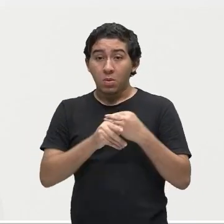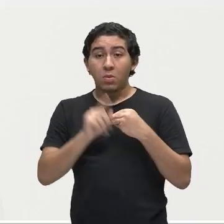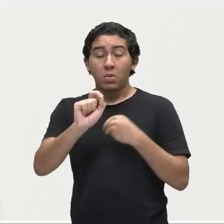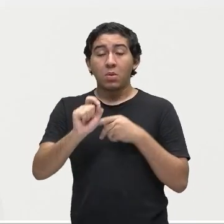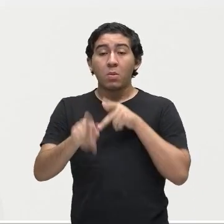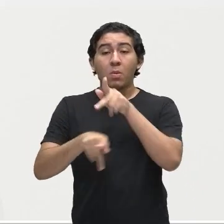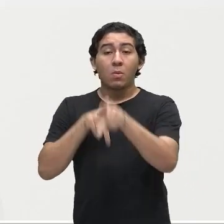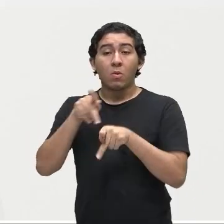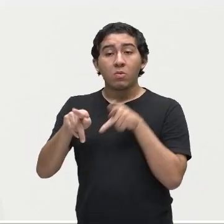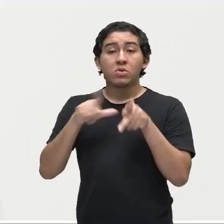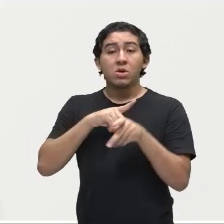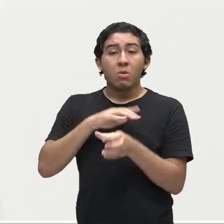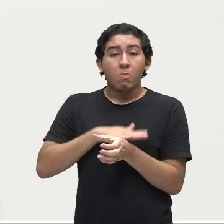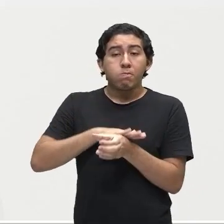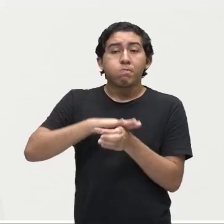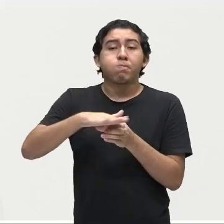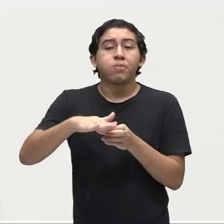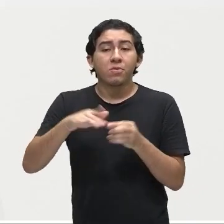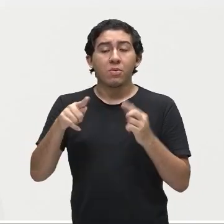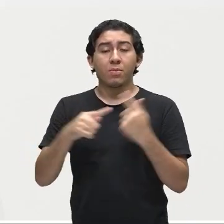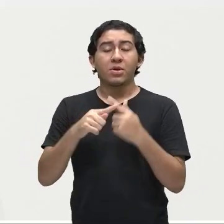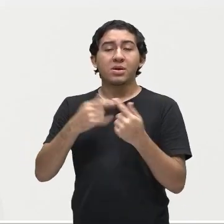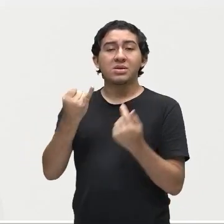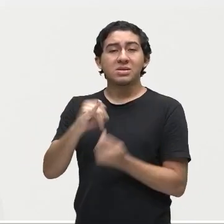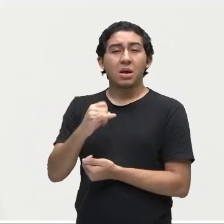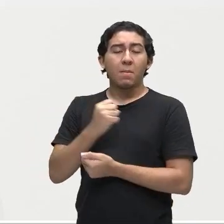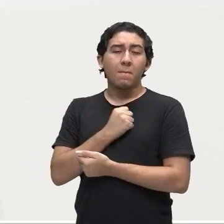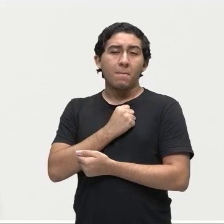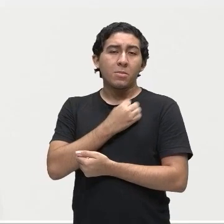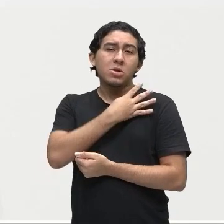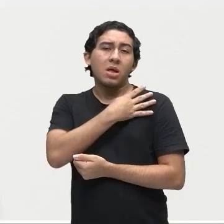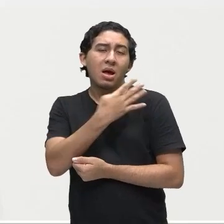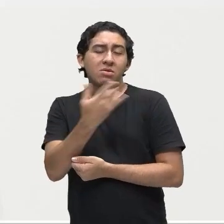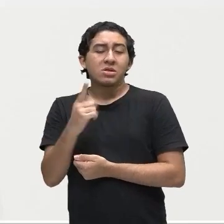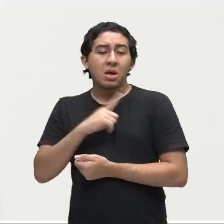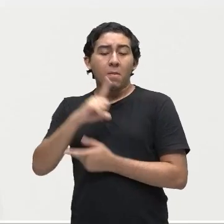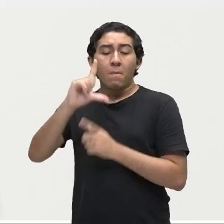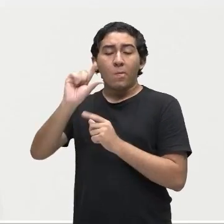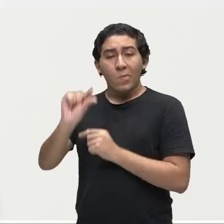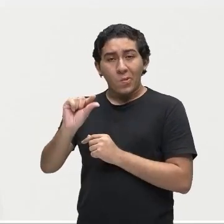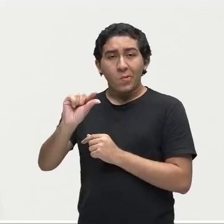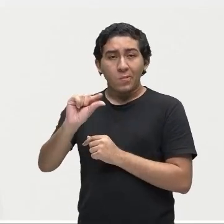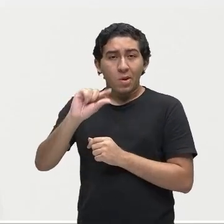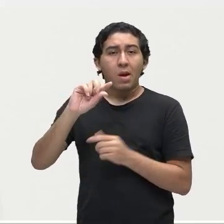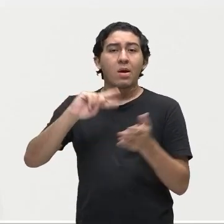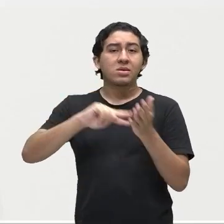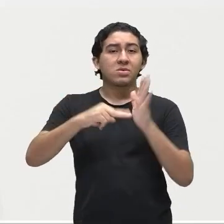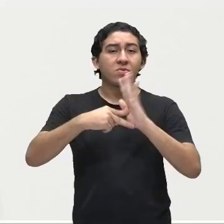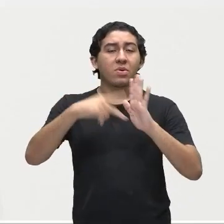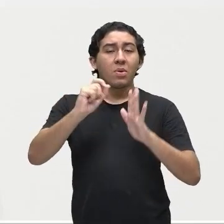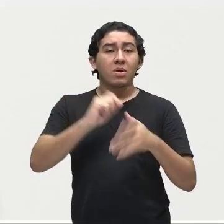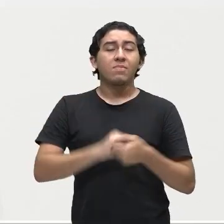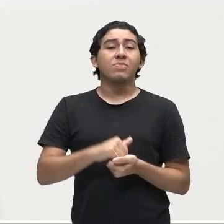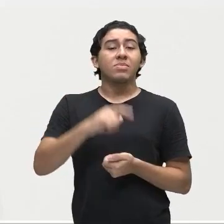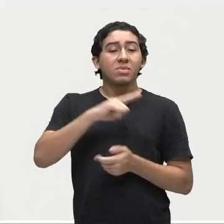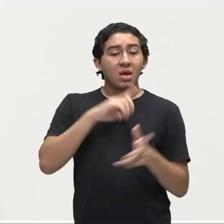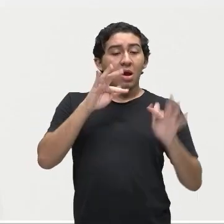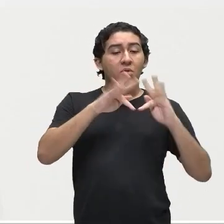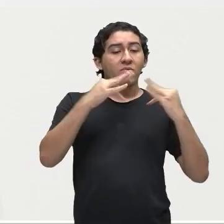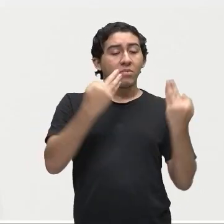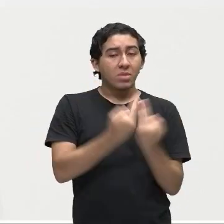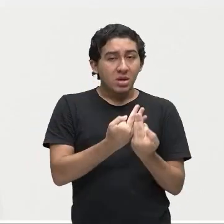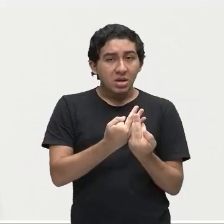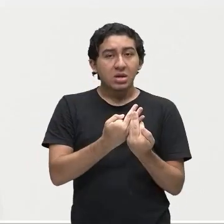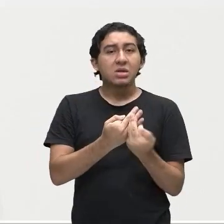fosse aumentando, afinal de contas, menos soldados iam para as batalhas e isso acabava colaborando para que houvesse um aumento da